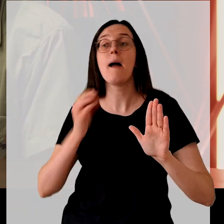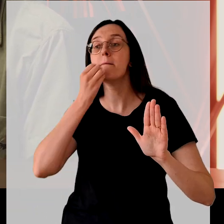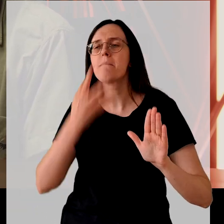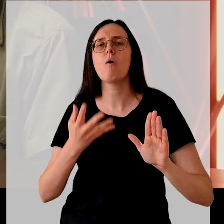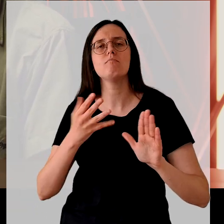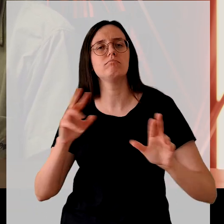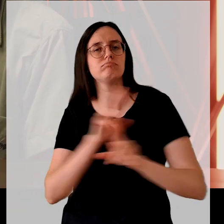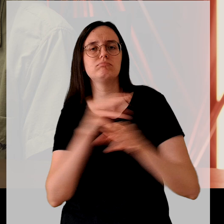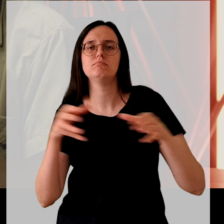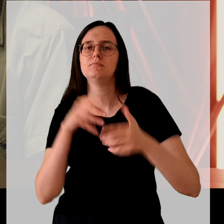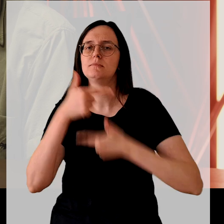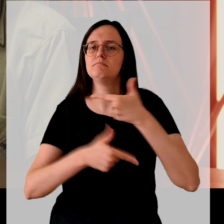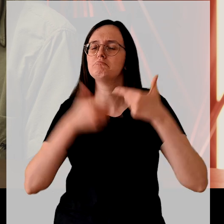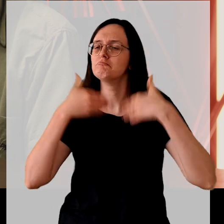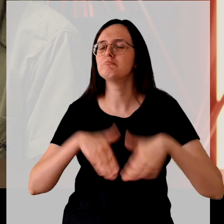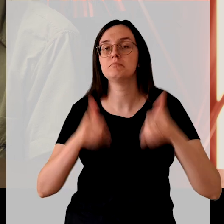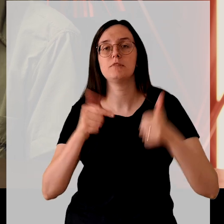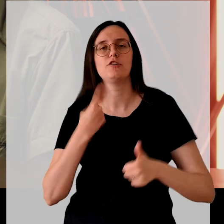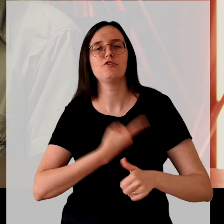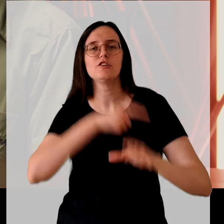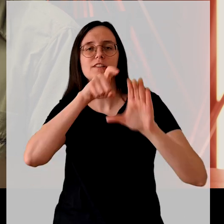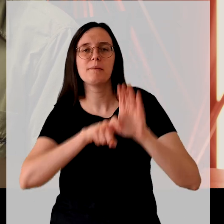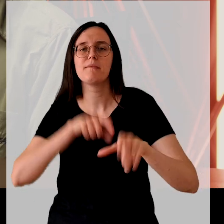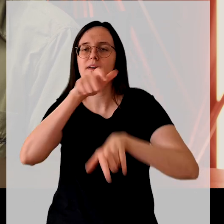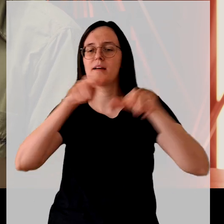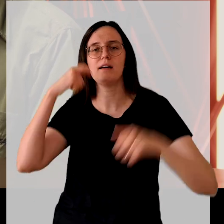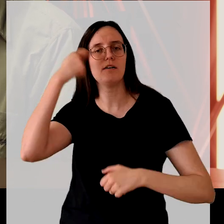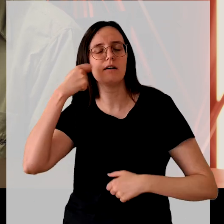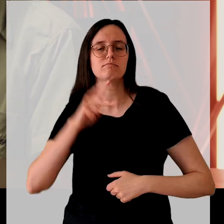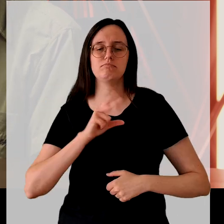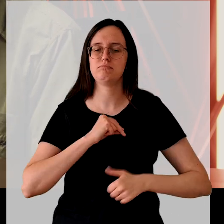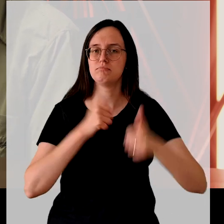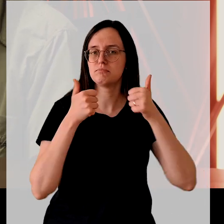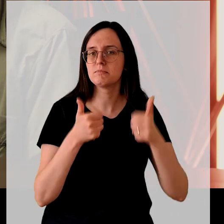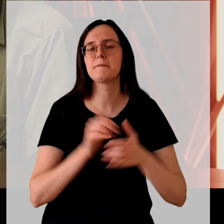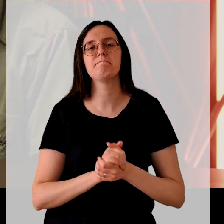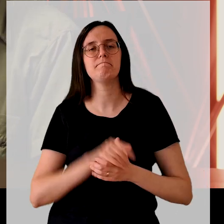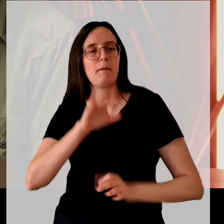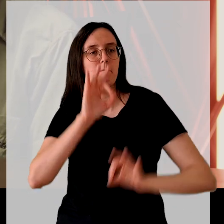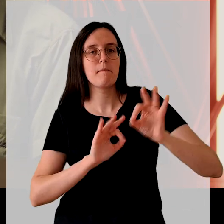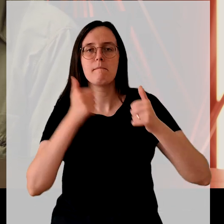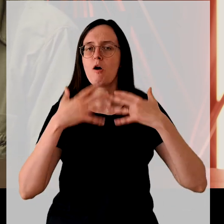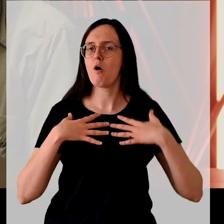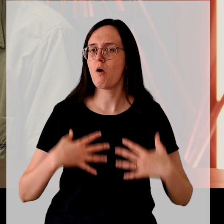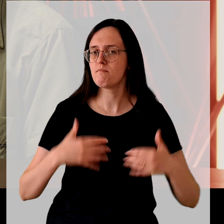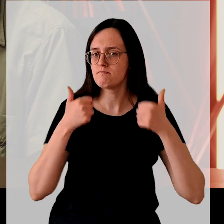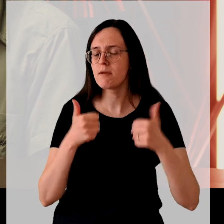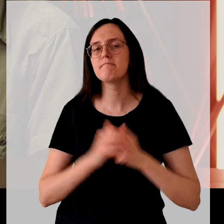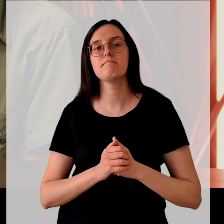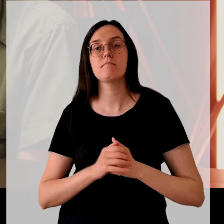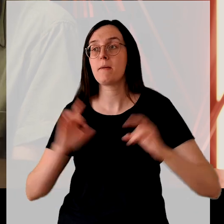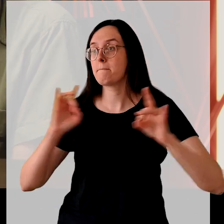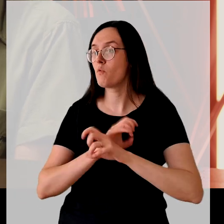bom para um trabalho em equipe fluir bem, né? A gente depende do ator estar microfonado, do ator estar preparado com o figurino.